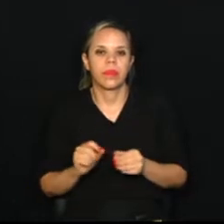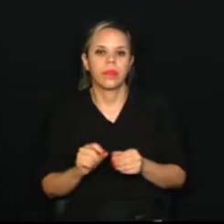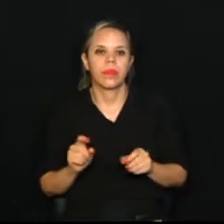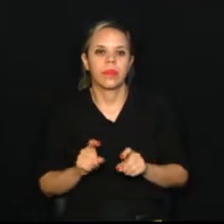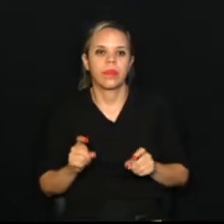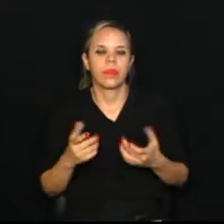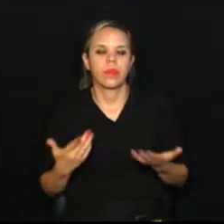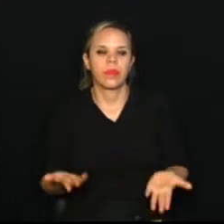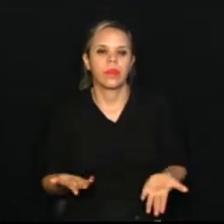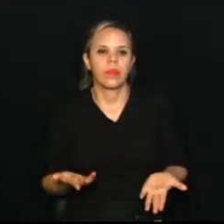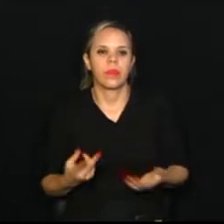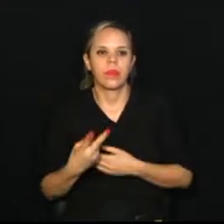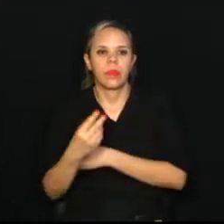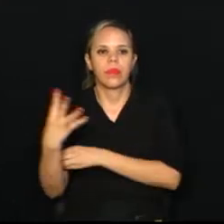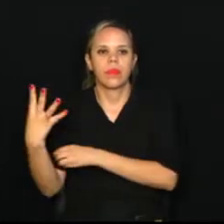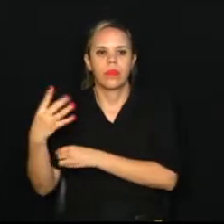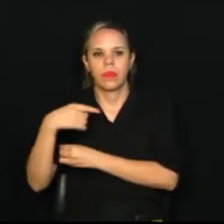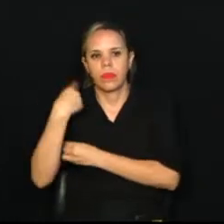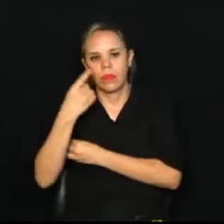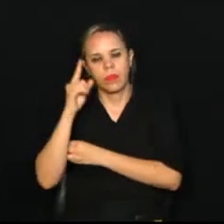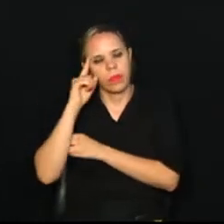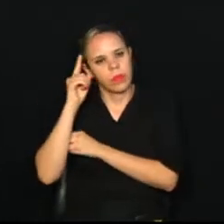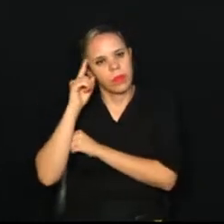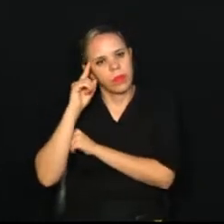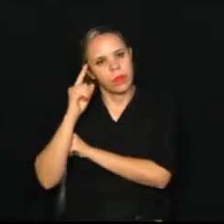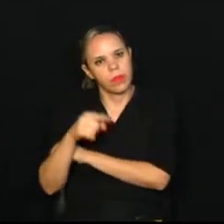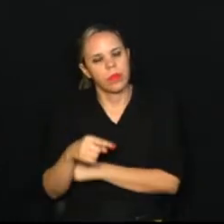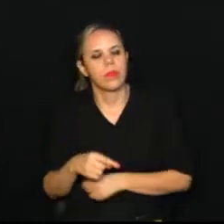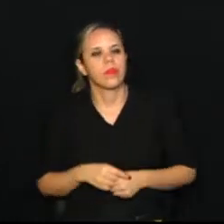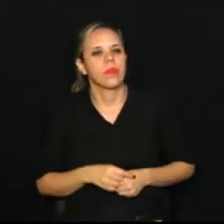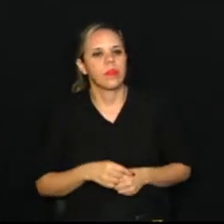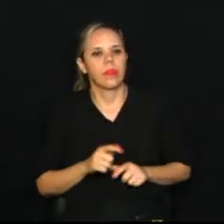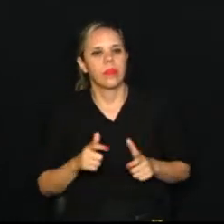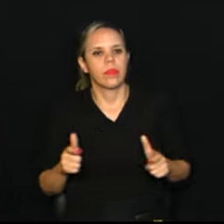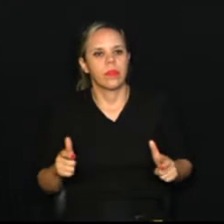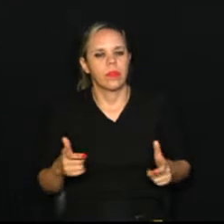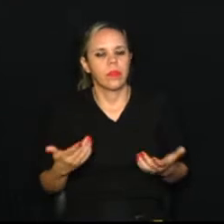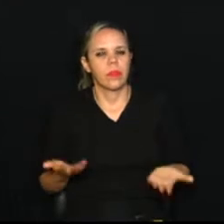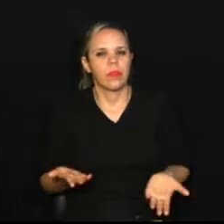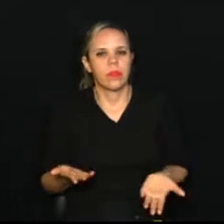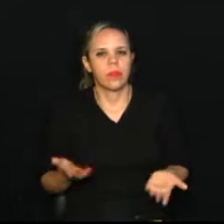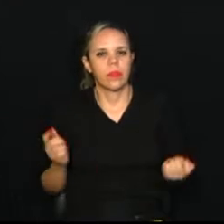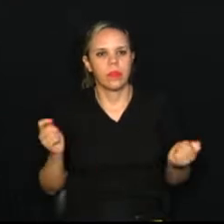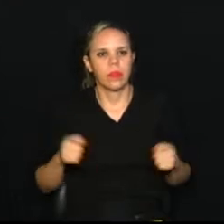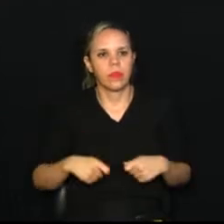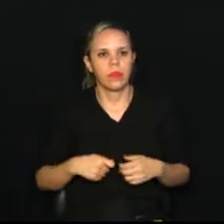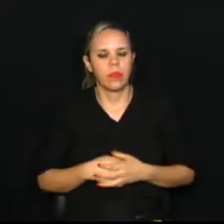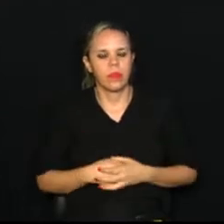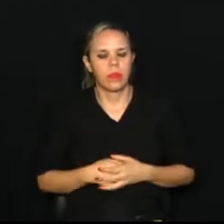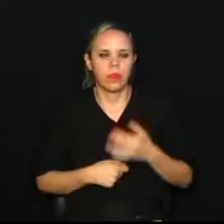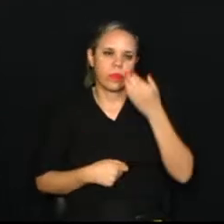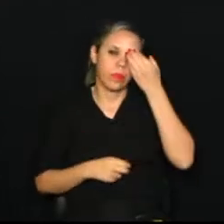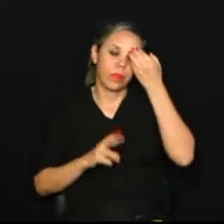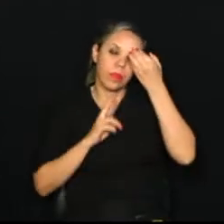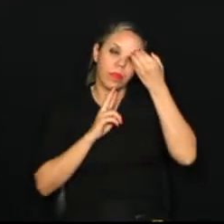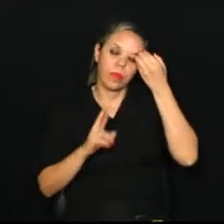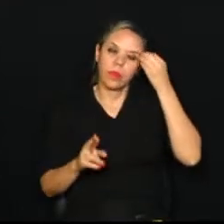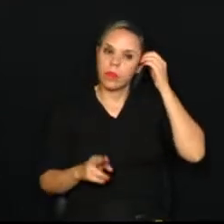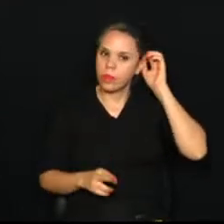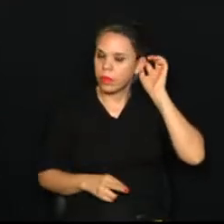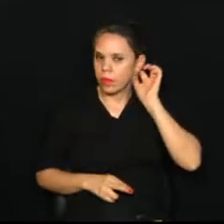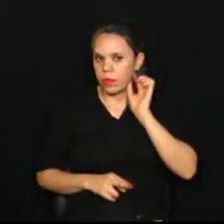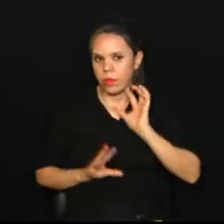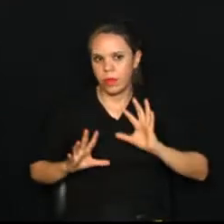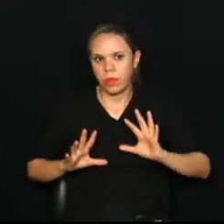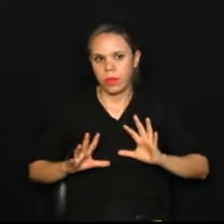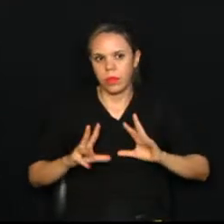center é 24 horas por dia, com redundância e capacidade de resposta para